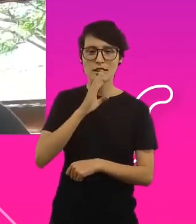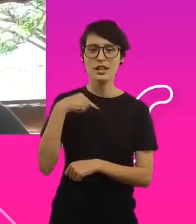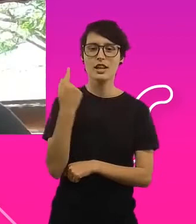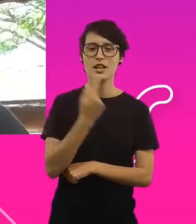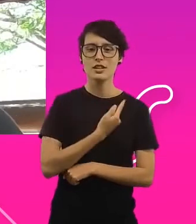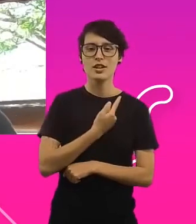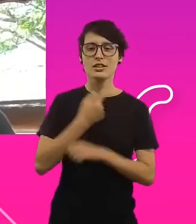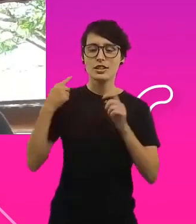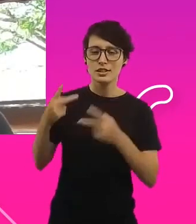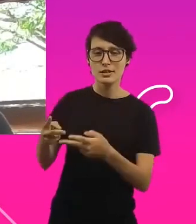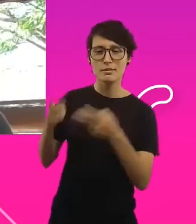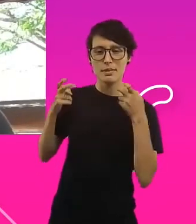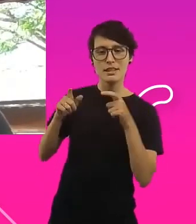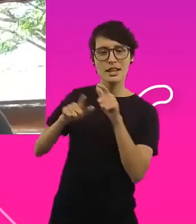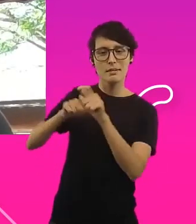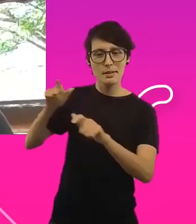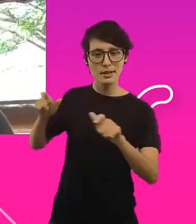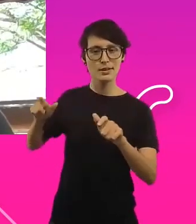que essa